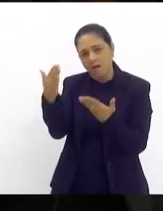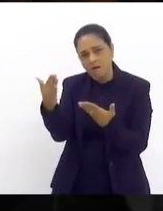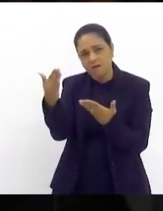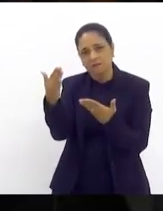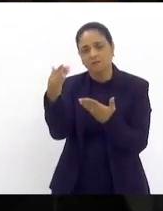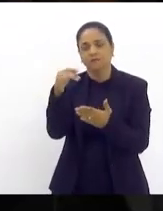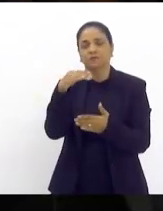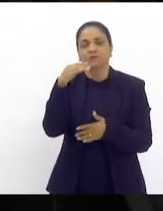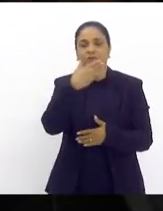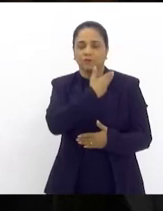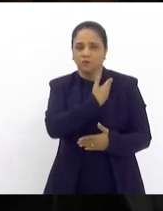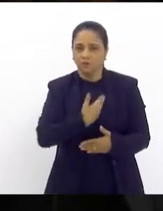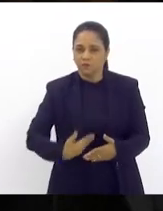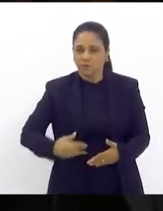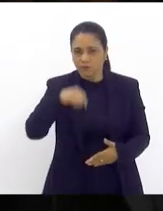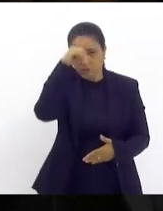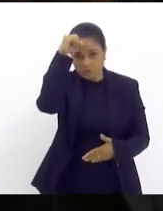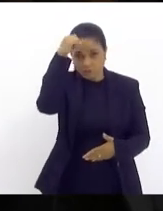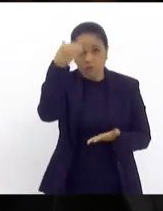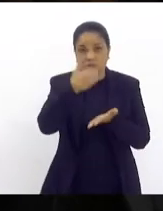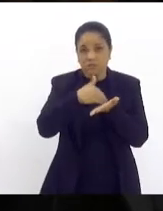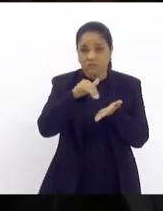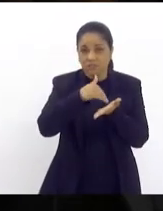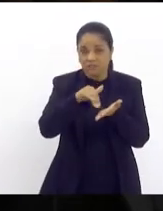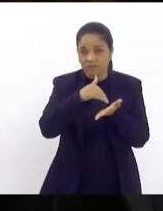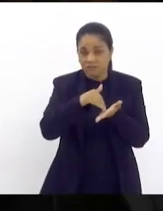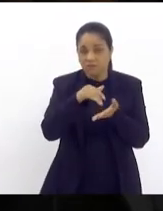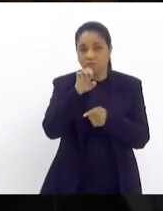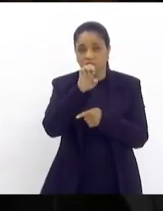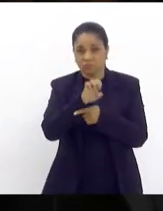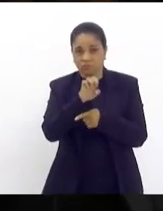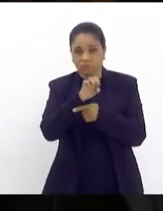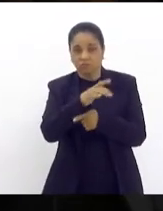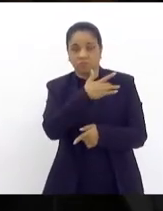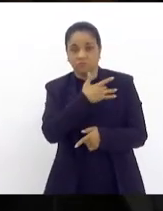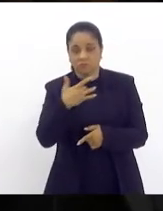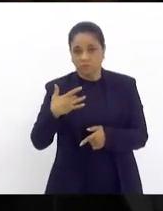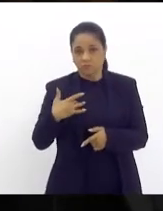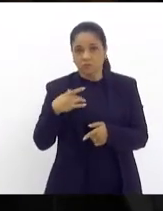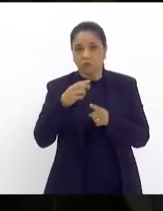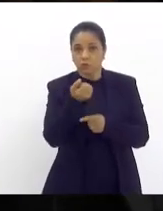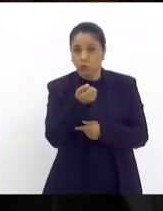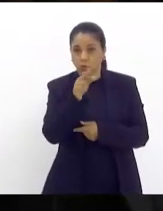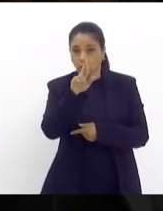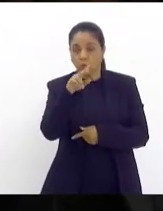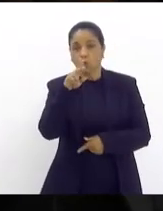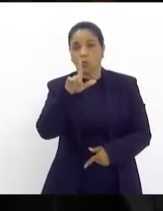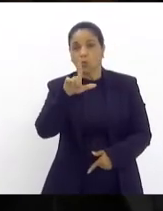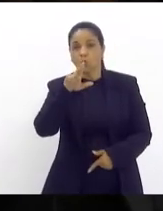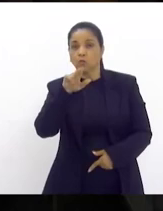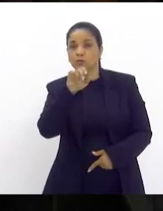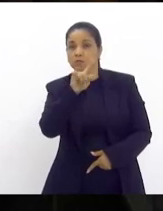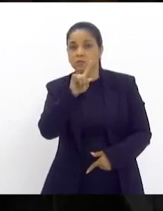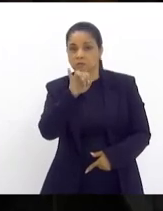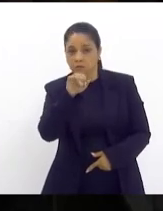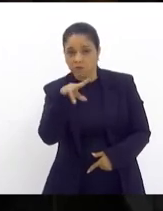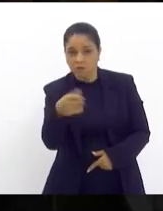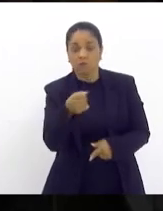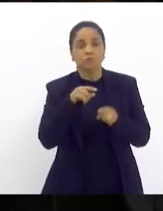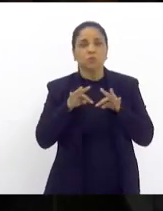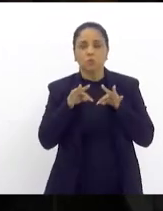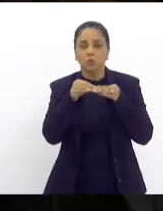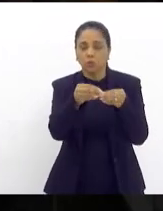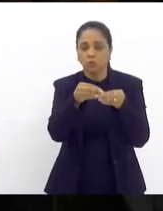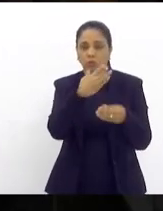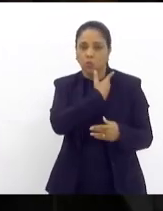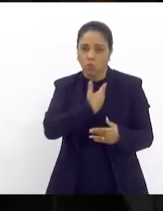ao Governador ao secretário Estadual de Saúde Dr Luizinho a toda equipe do Governo do Estado que se empenharam nos